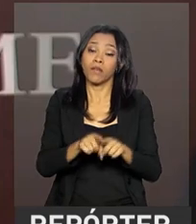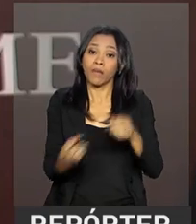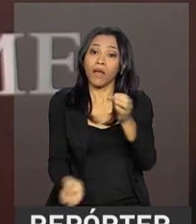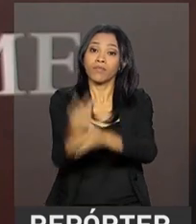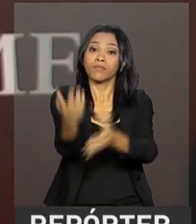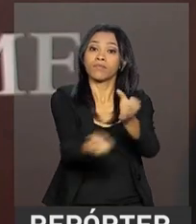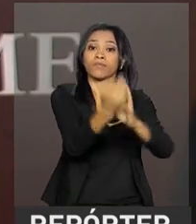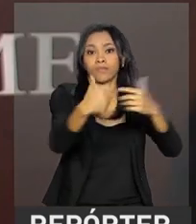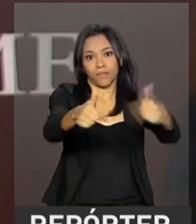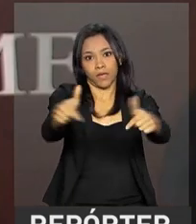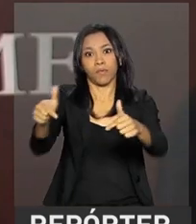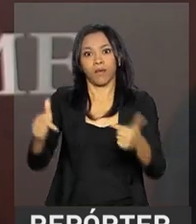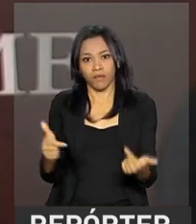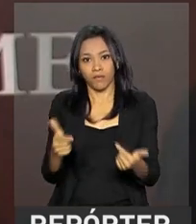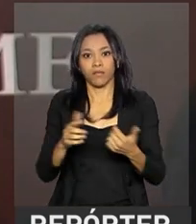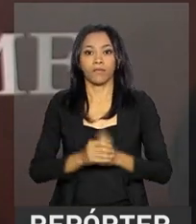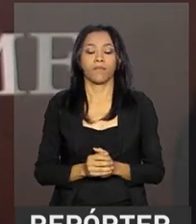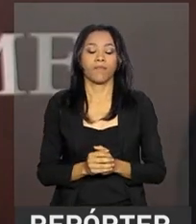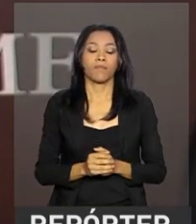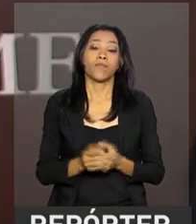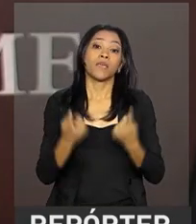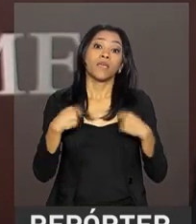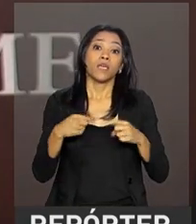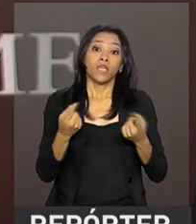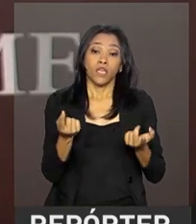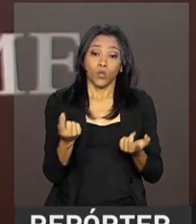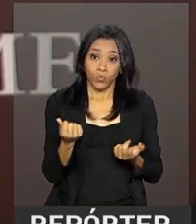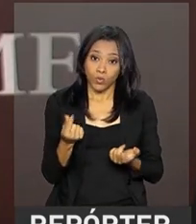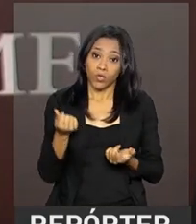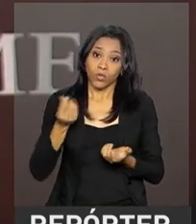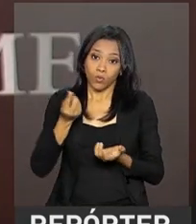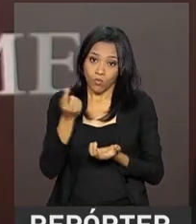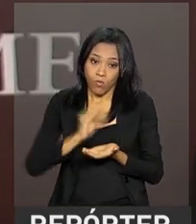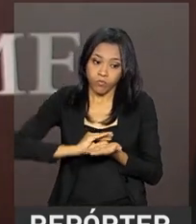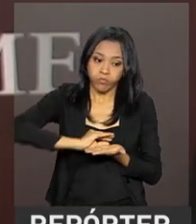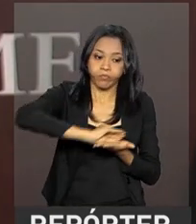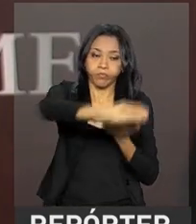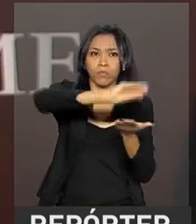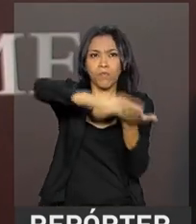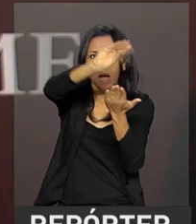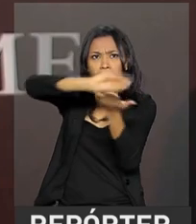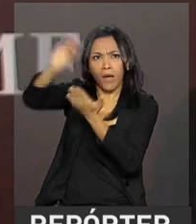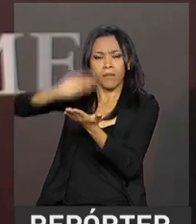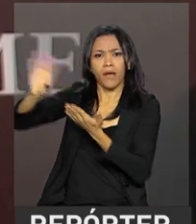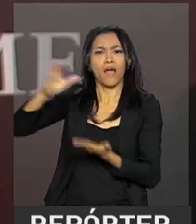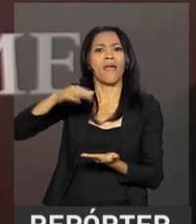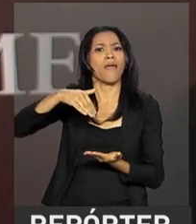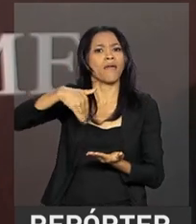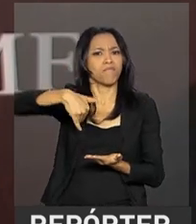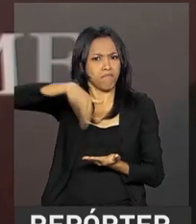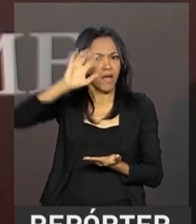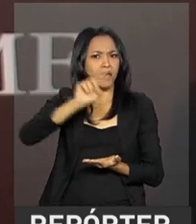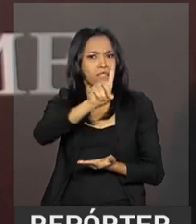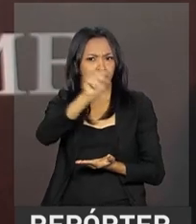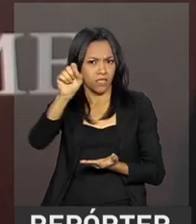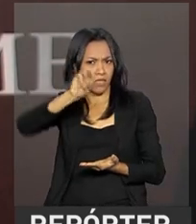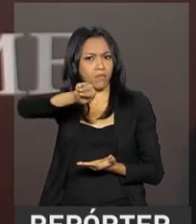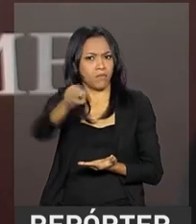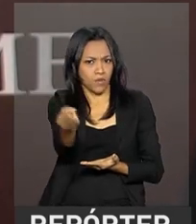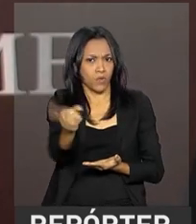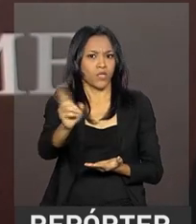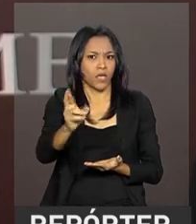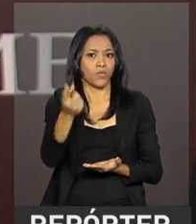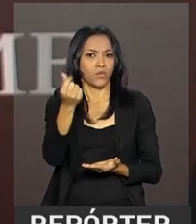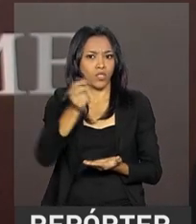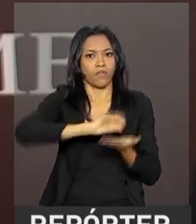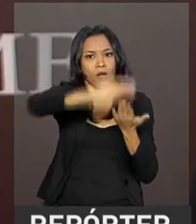volume de dinheiro, de recursos colocados, acima de R$ 100 bilhões. E eu